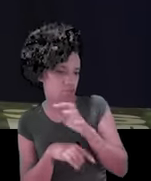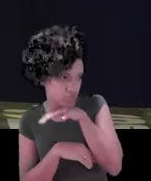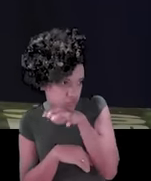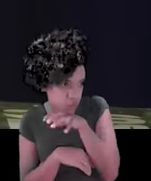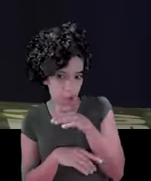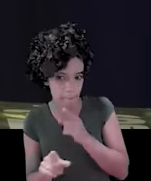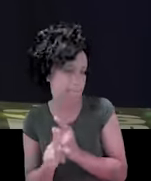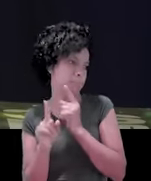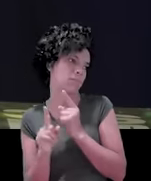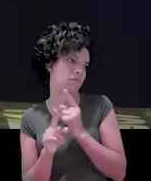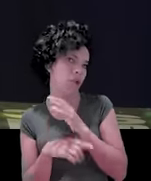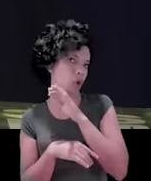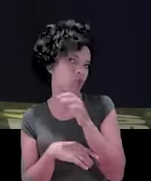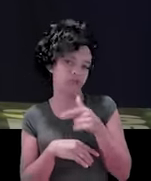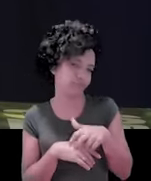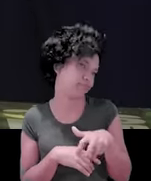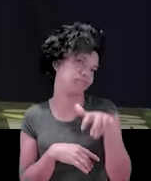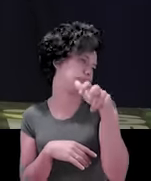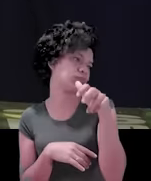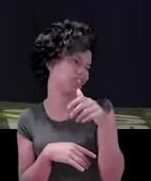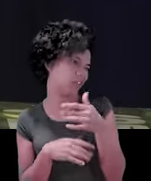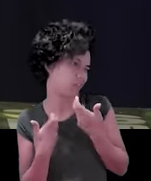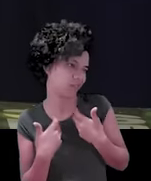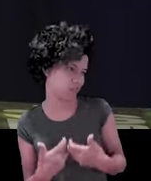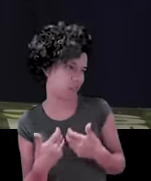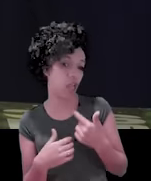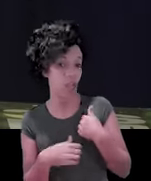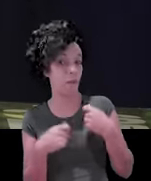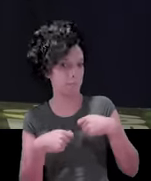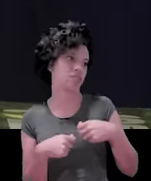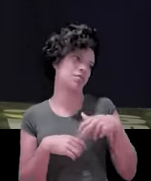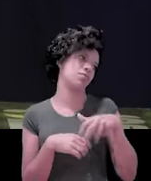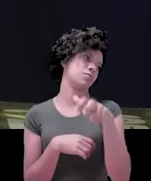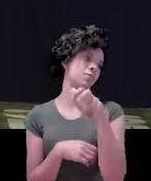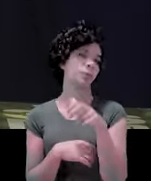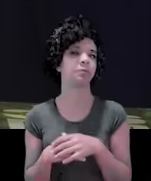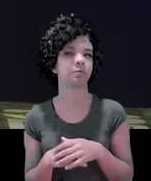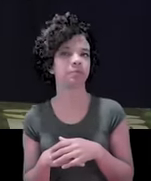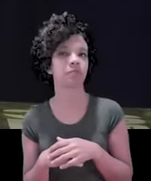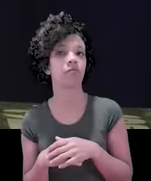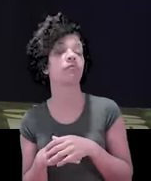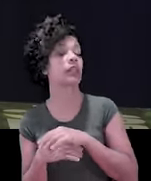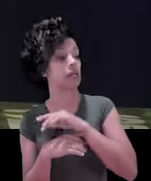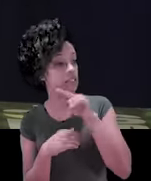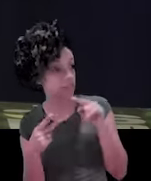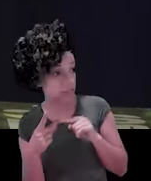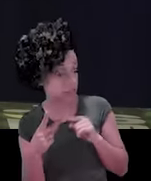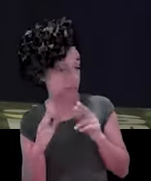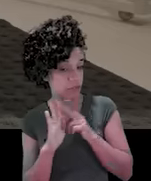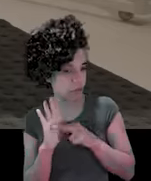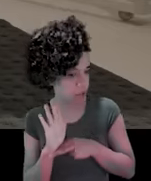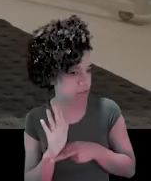pêndulo sem a um ter esse trabalho de chegar e subir lá eu ia ter que ter trabalho chegando lá